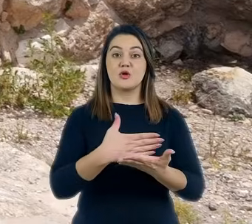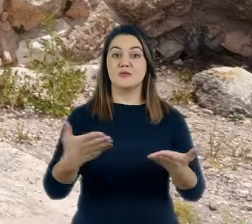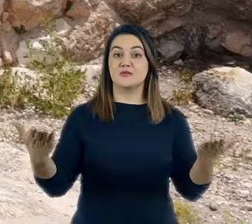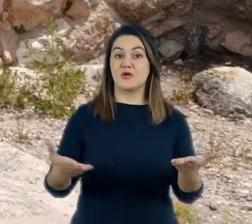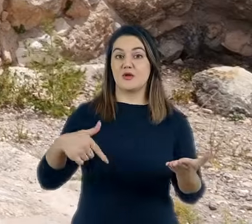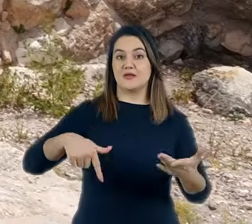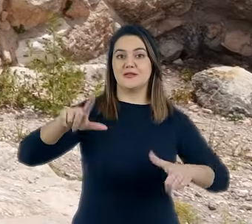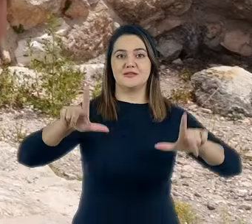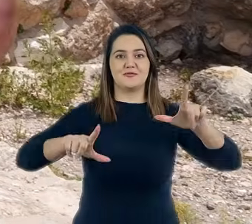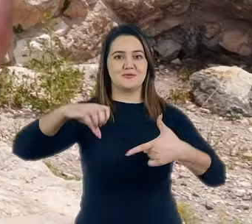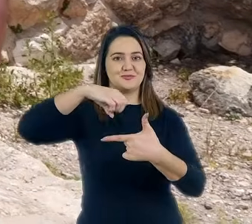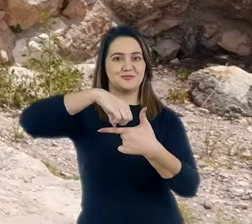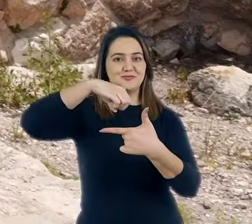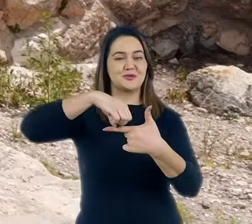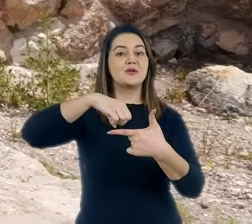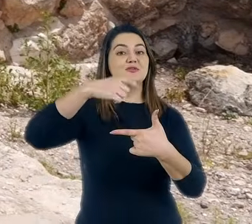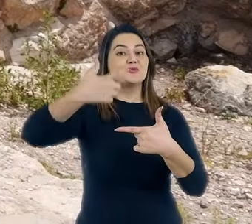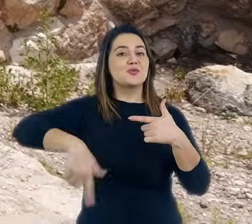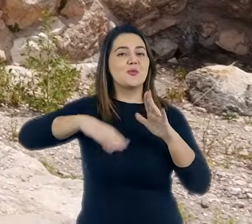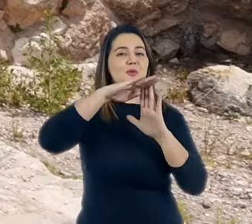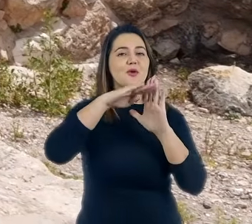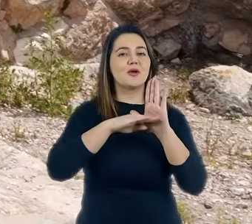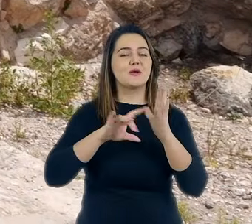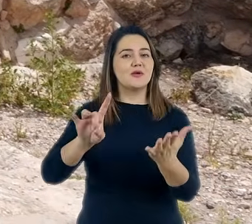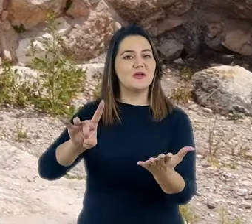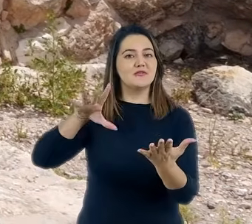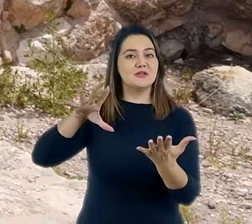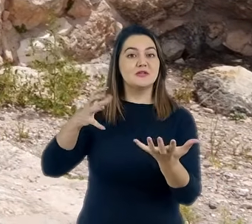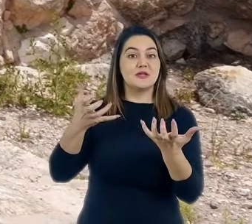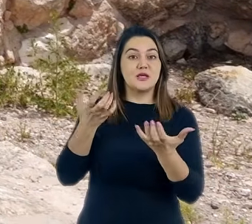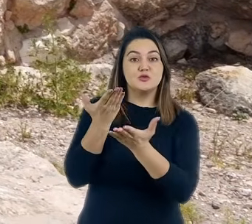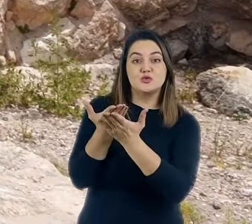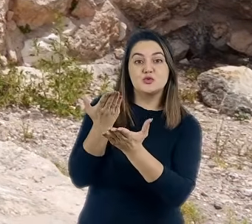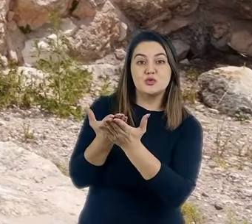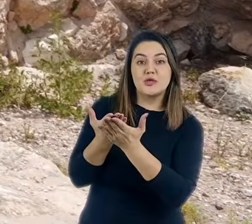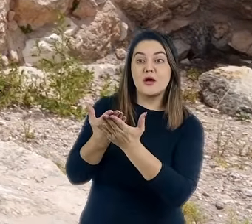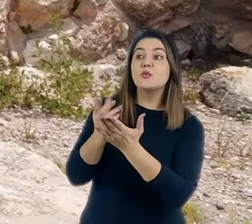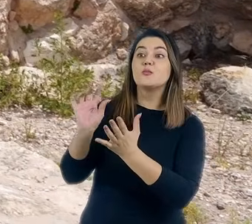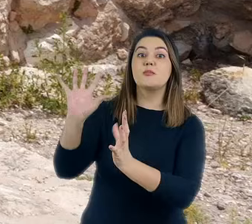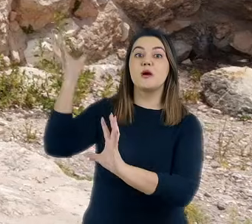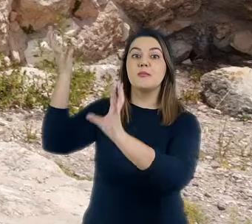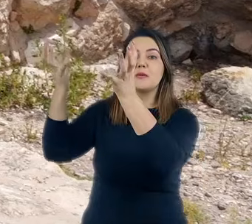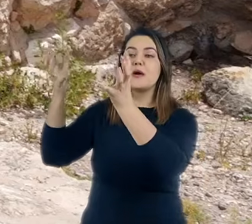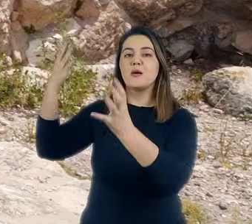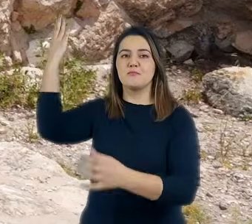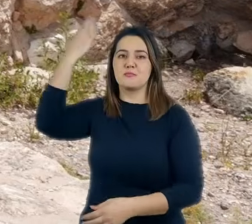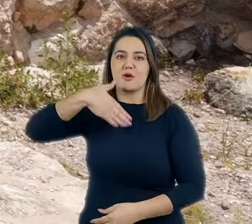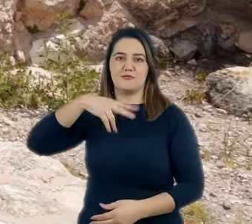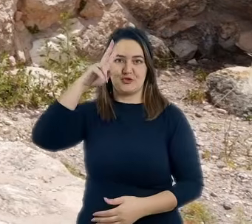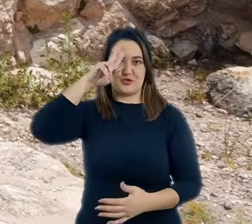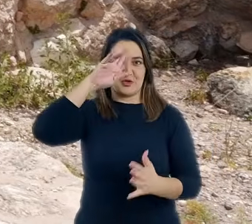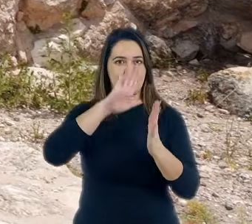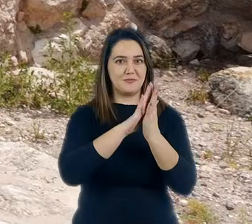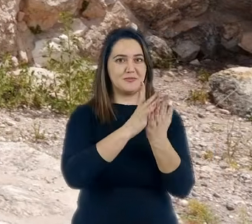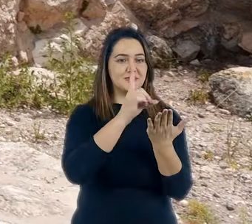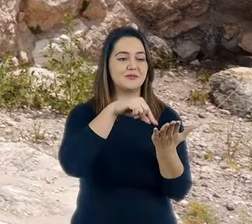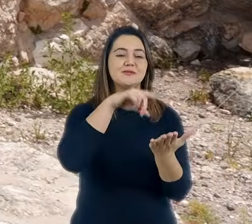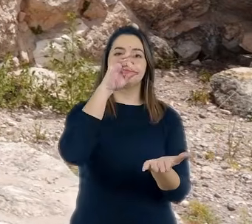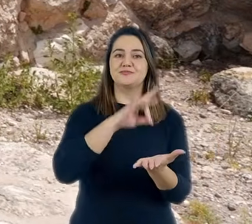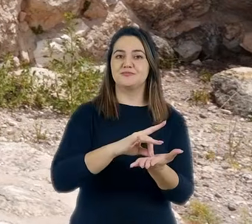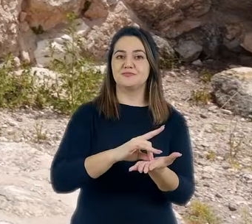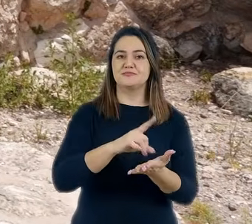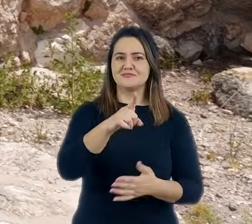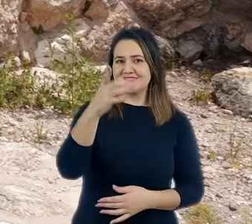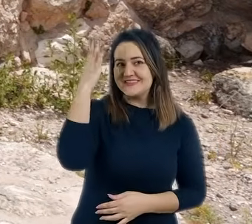Começa agora pela TV Novo Tempo mais um programa Evidências na busca de fatos que comprovem a veracidade histórica da Bíblia Sagrada. E você sabe, nós